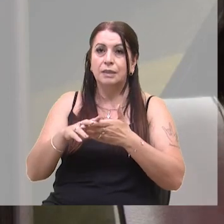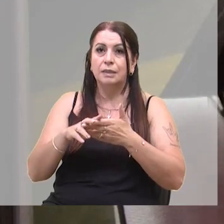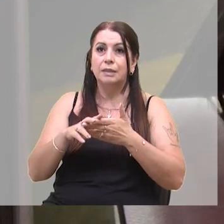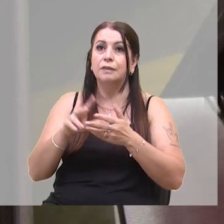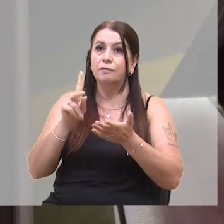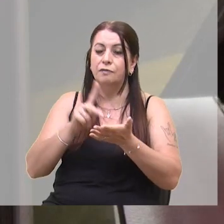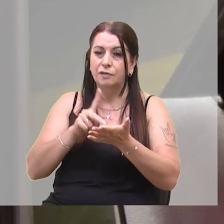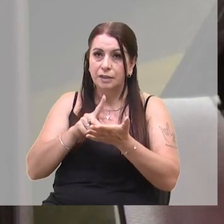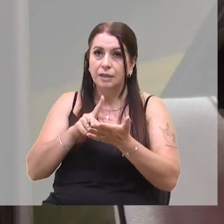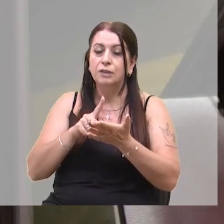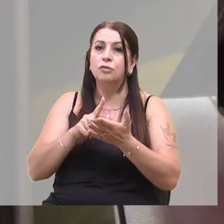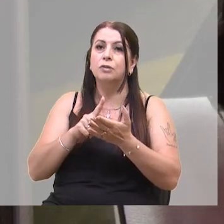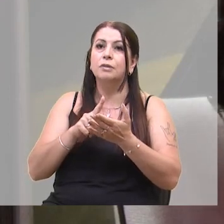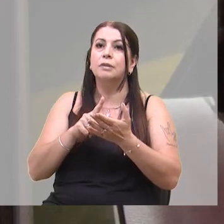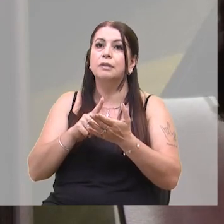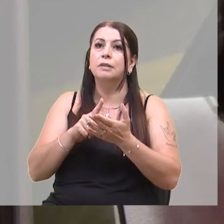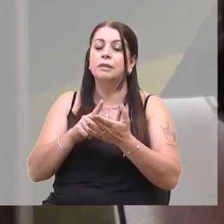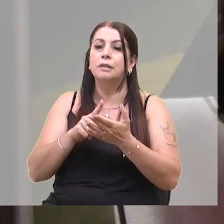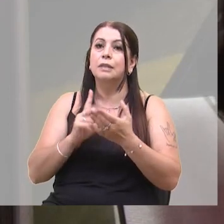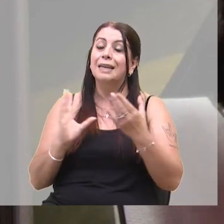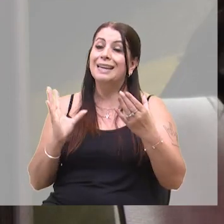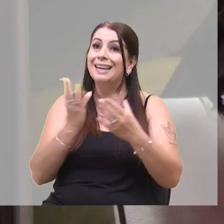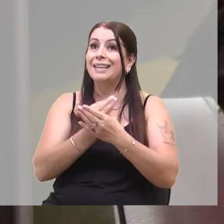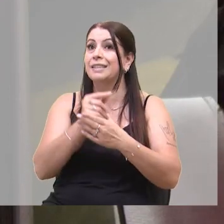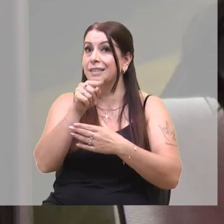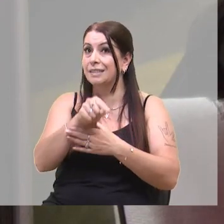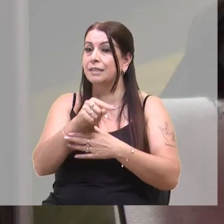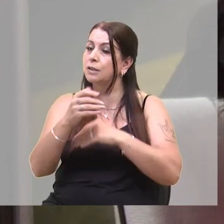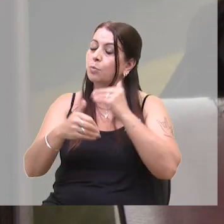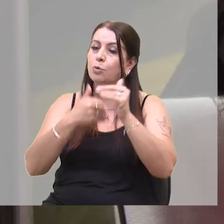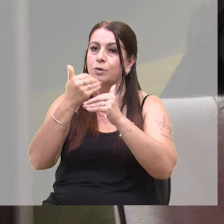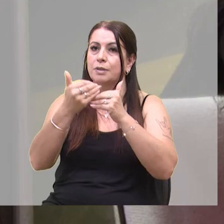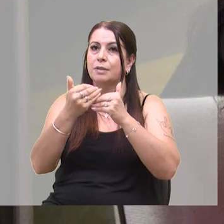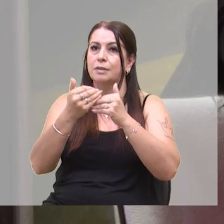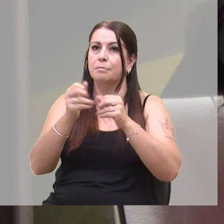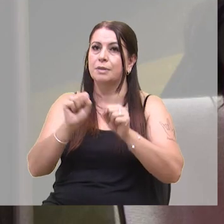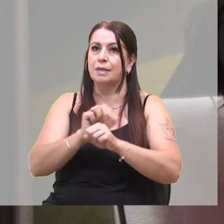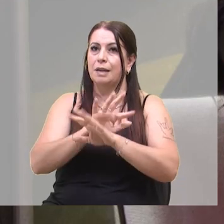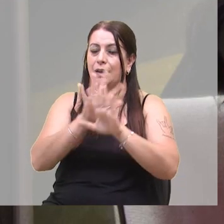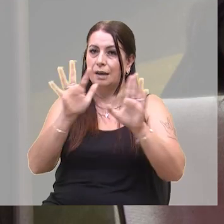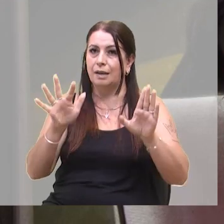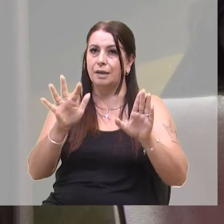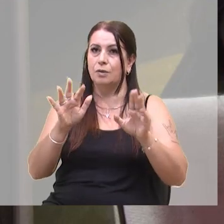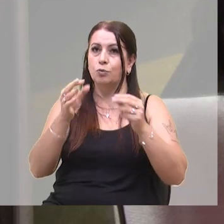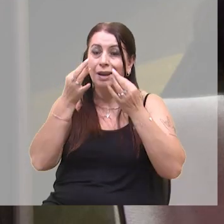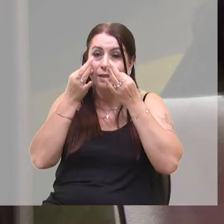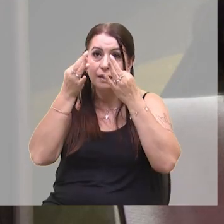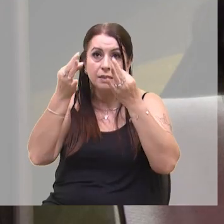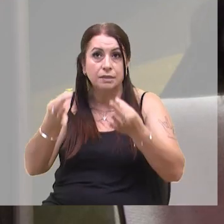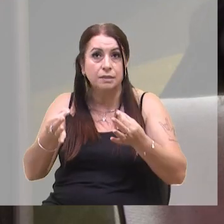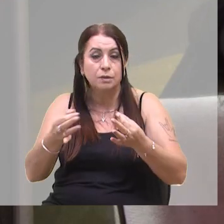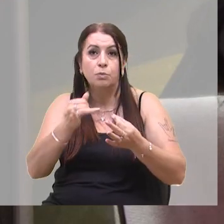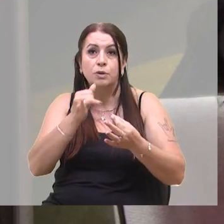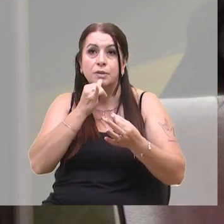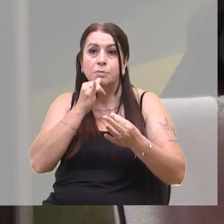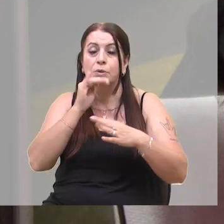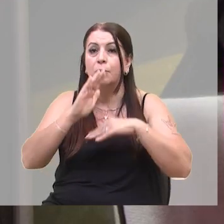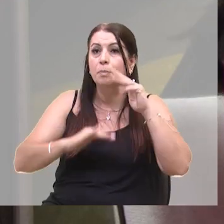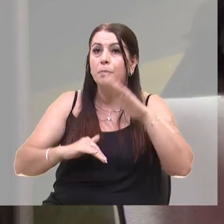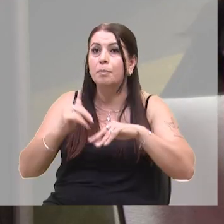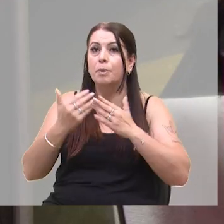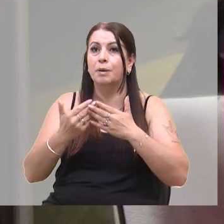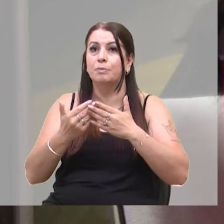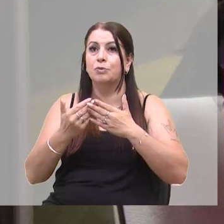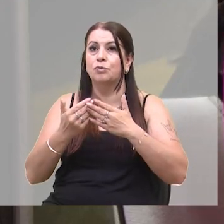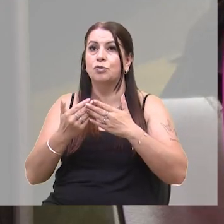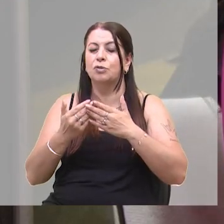que a Câmara de Vereadores de Caxias do Sul efetivamente entra nesse processo mais claro de atenção,